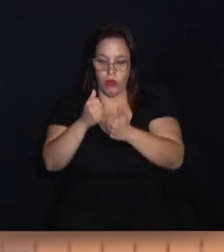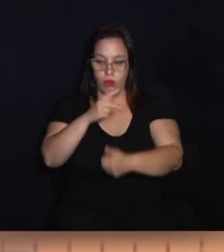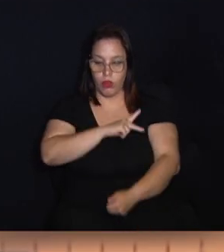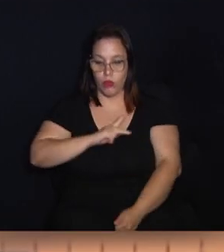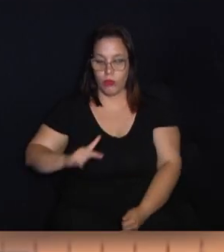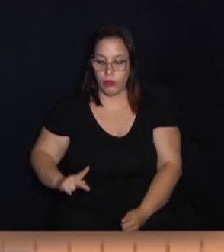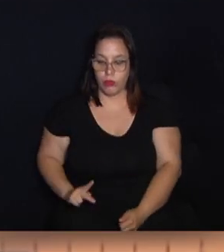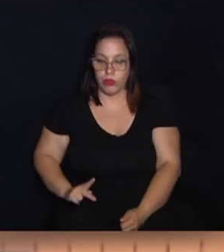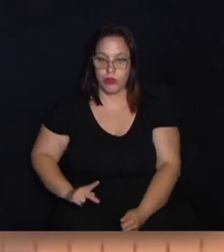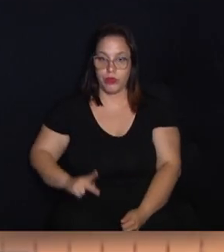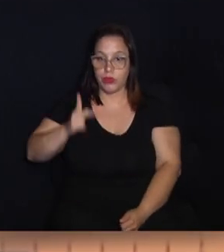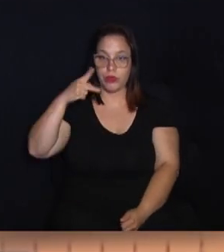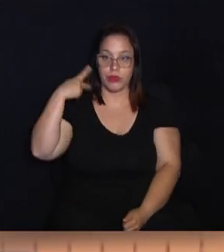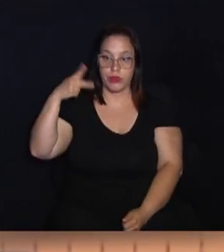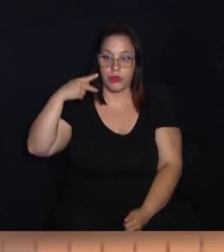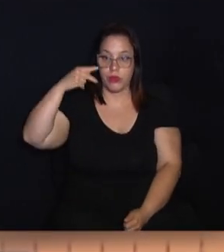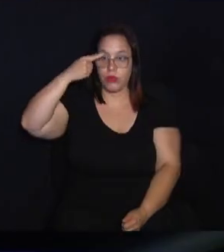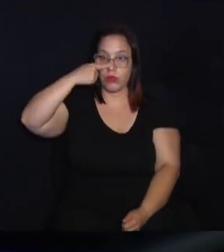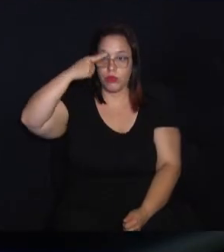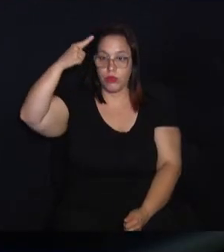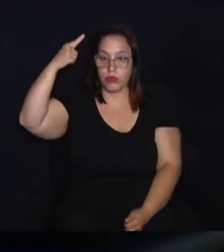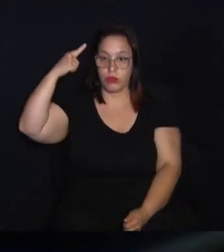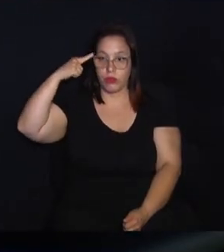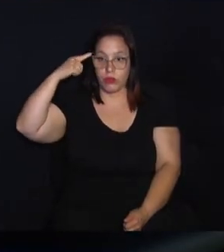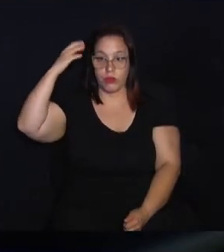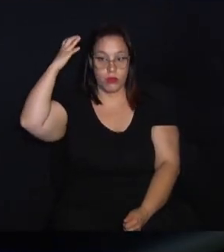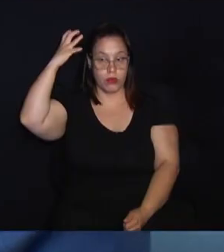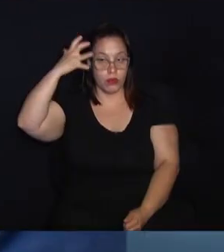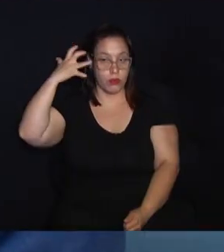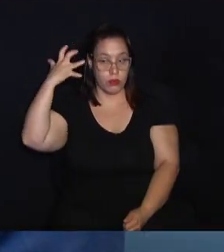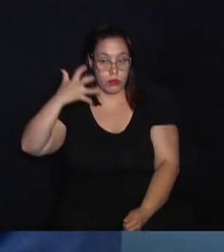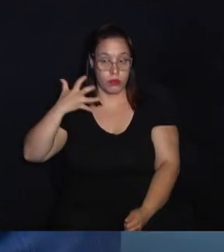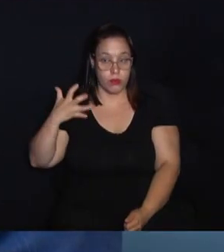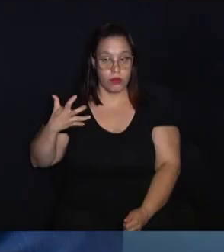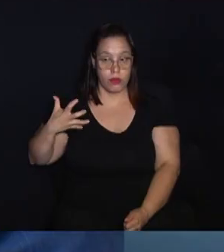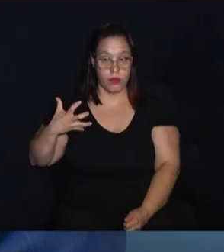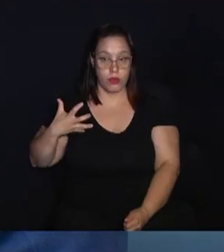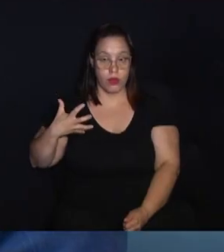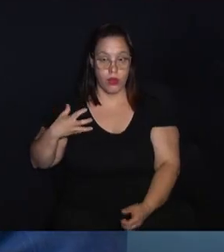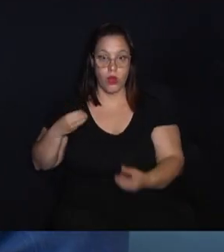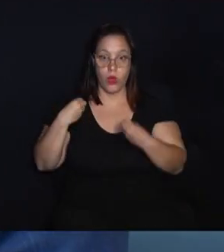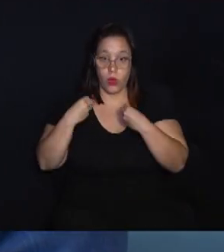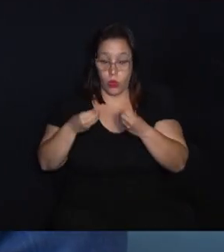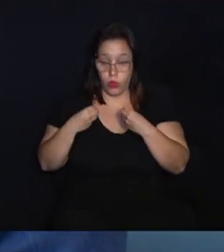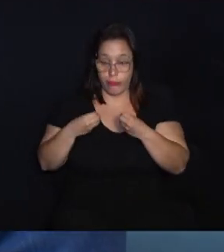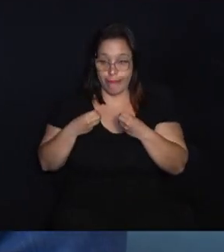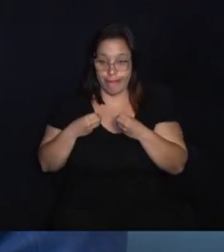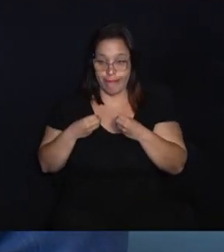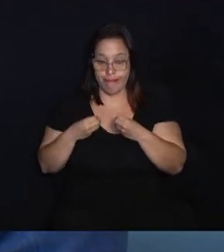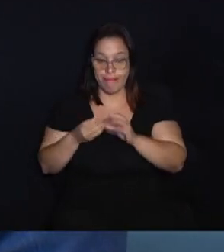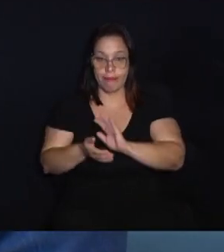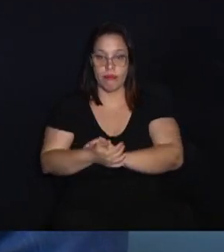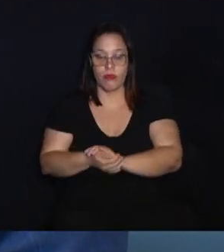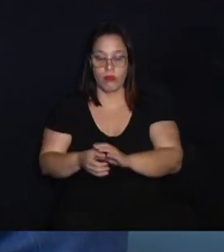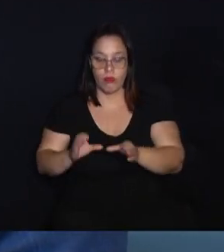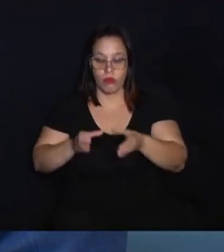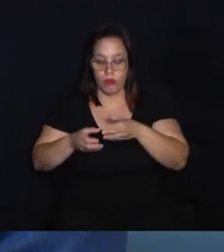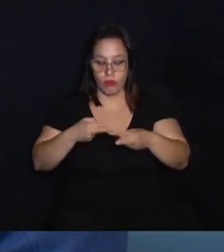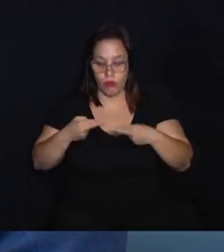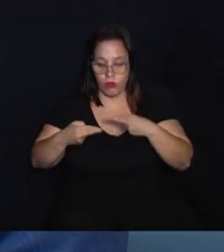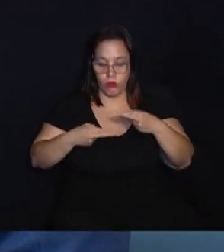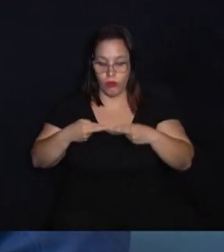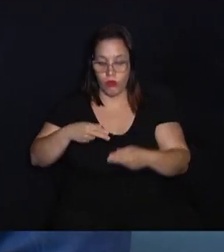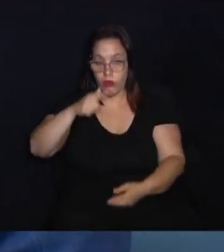vice-presidentes as vereadoras Paola Miguel e Guida Calisto. Como corregedor, concorreu ao cargo o